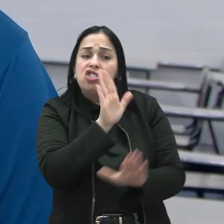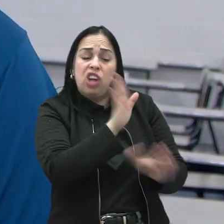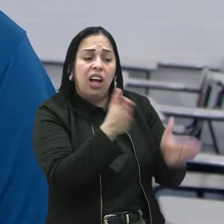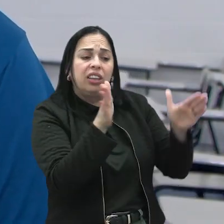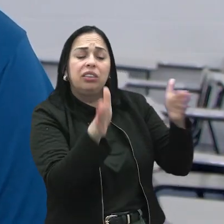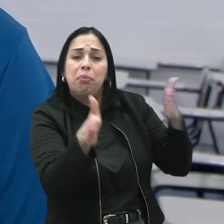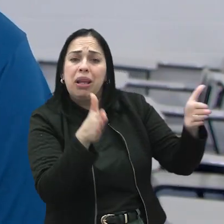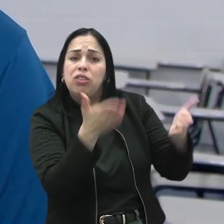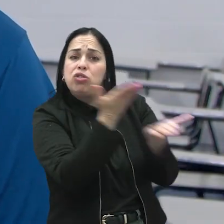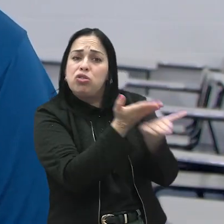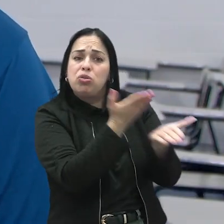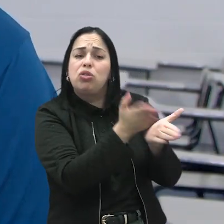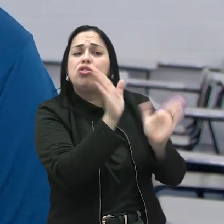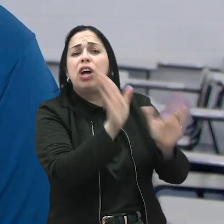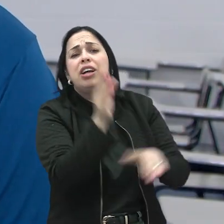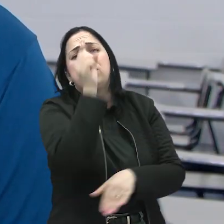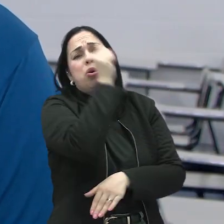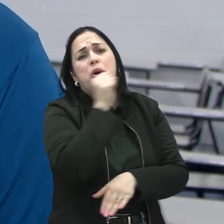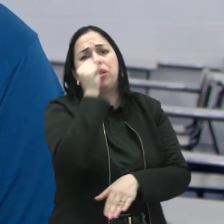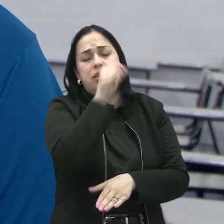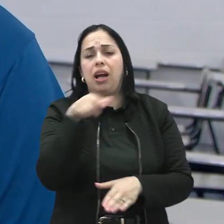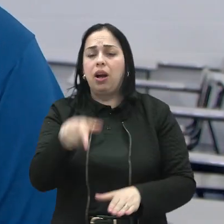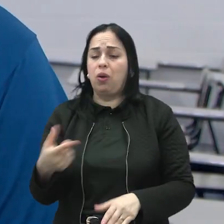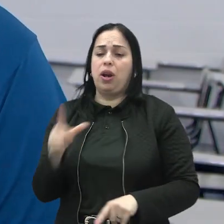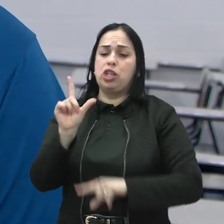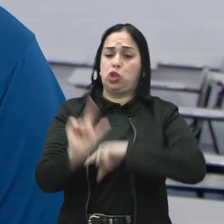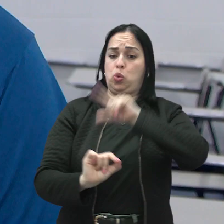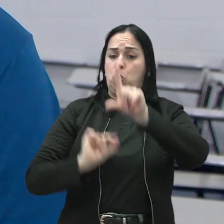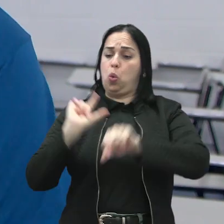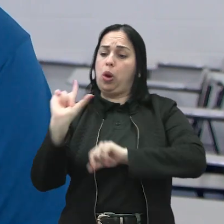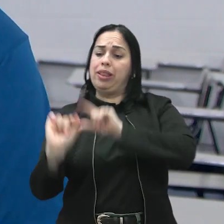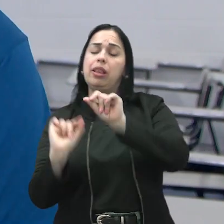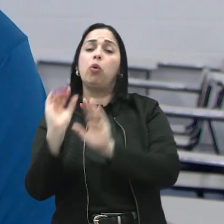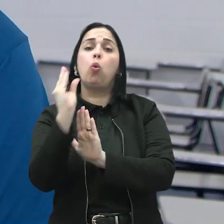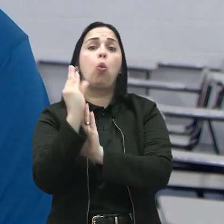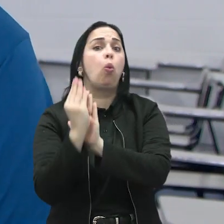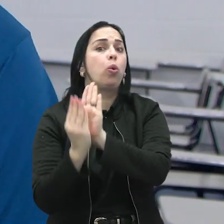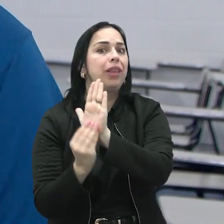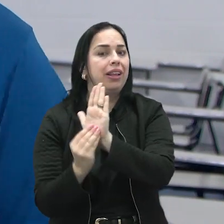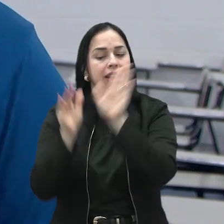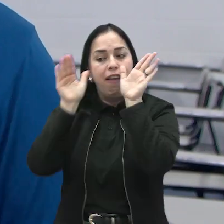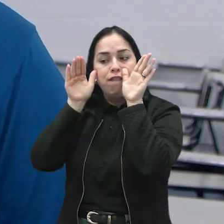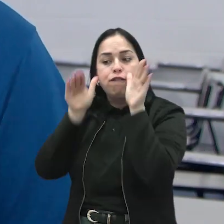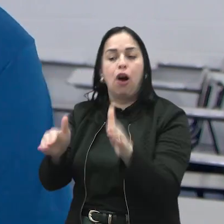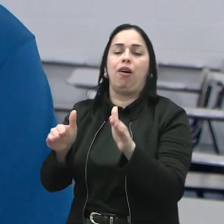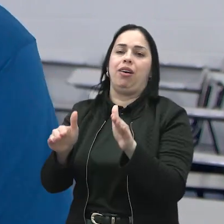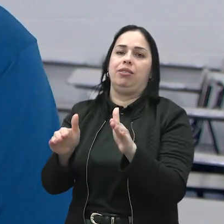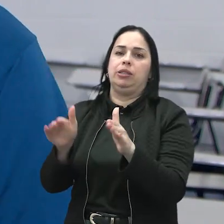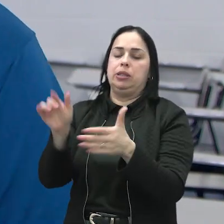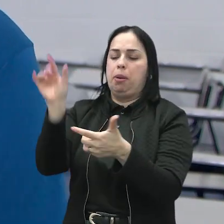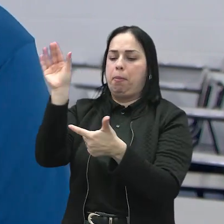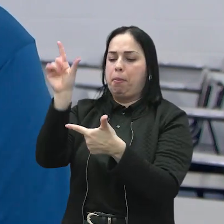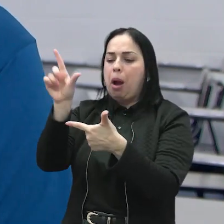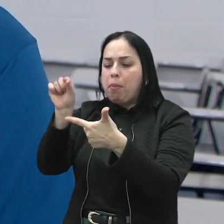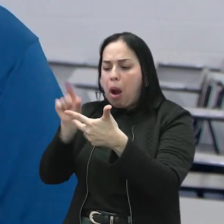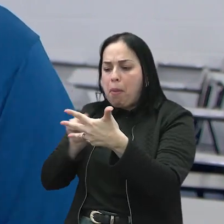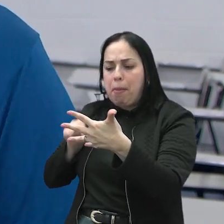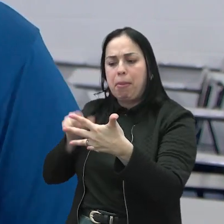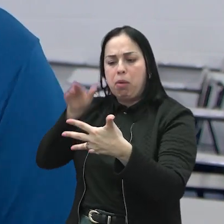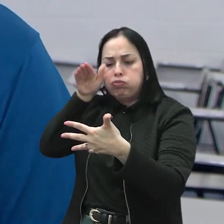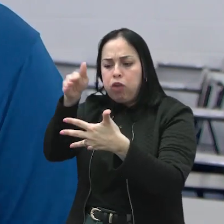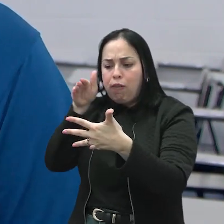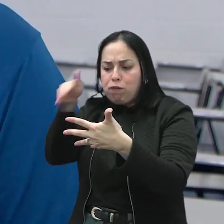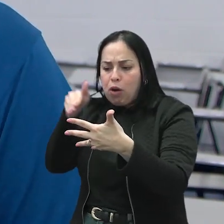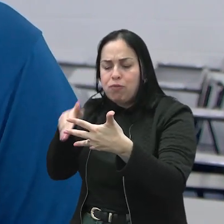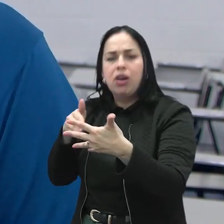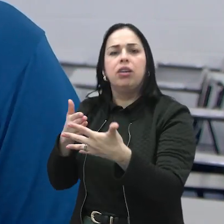rotina normal nas férias. Então você selecionar o conteúdo que você quer estudar e focar naquilo que você precisa é uma estratégia